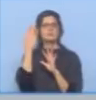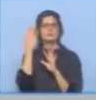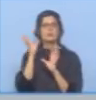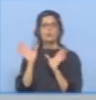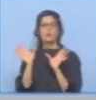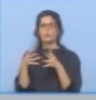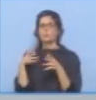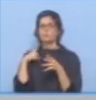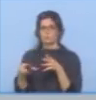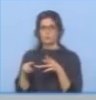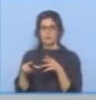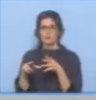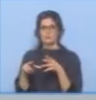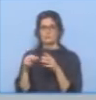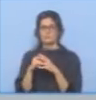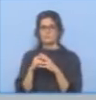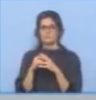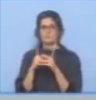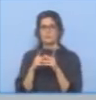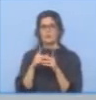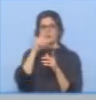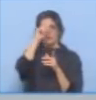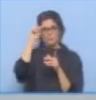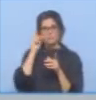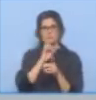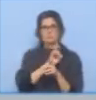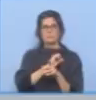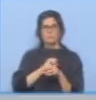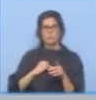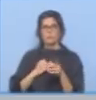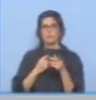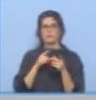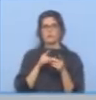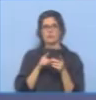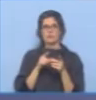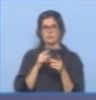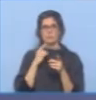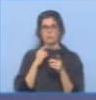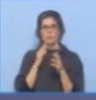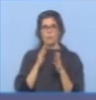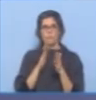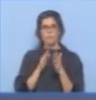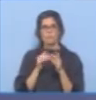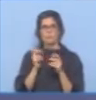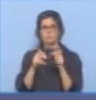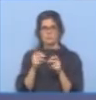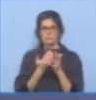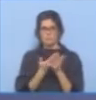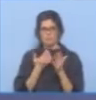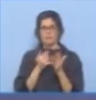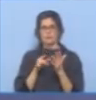Portugal. Sim. Nomeadamente em Madrid, na Polónia. Marcante, foram momentos marcantes. Quando participaste também aconteceu,